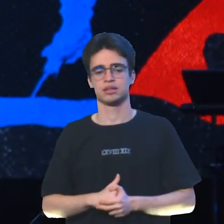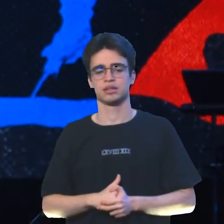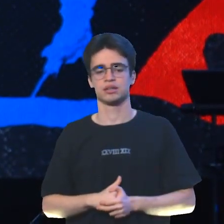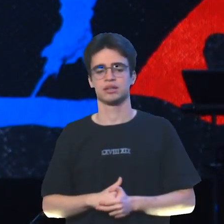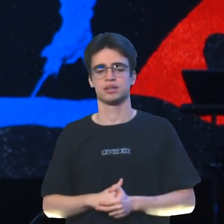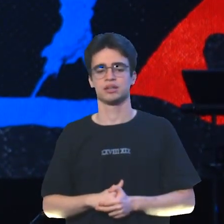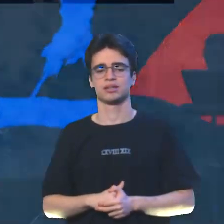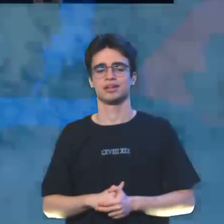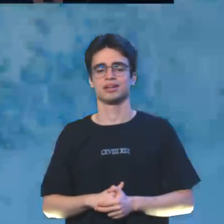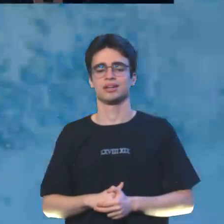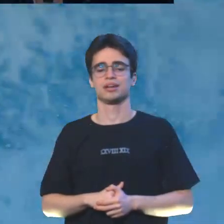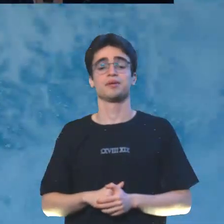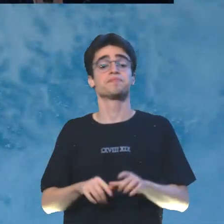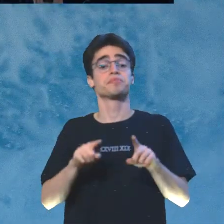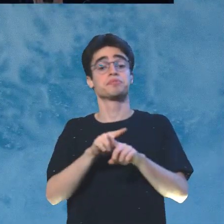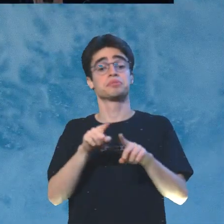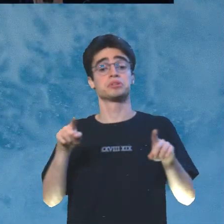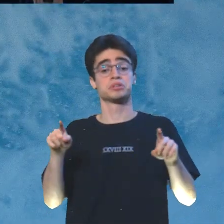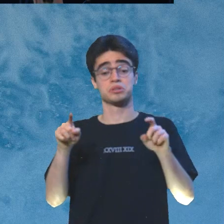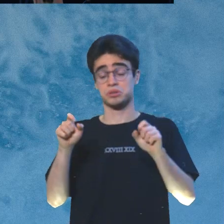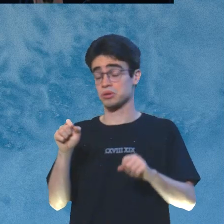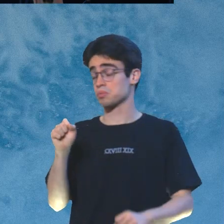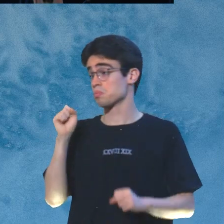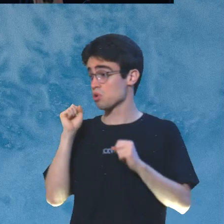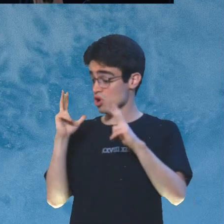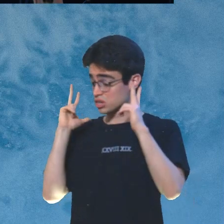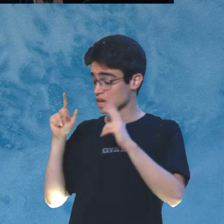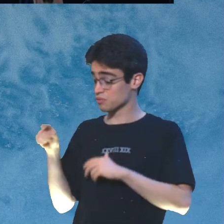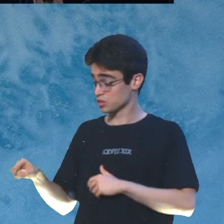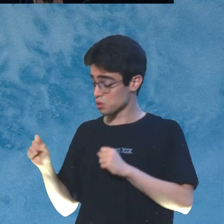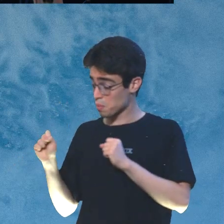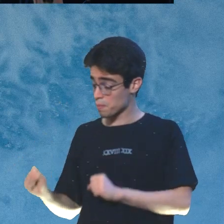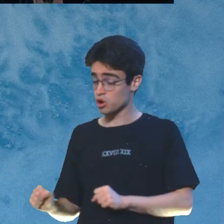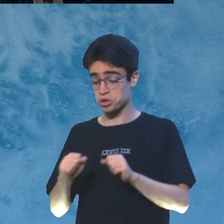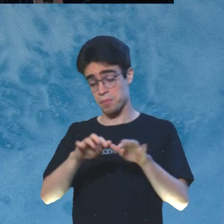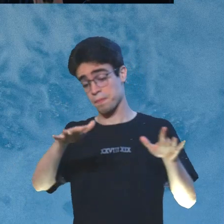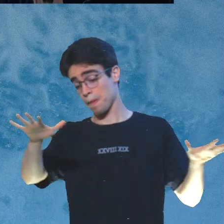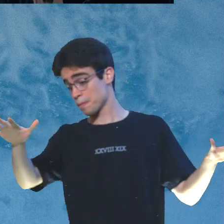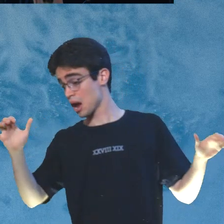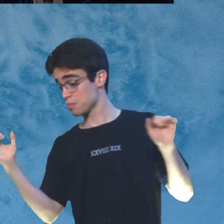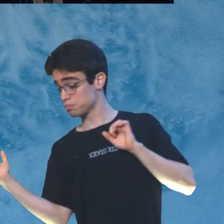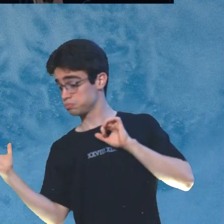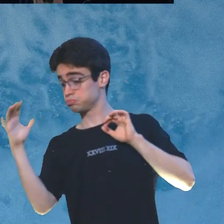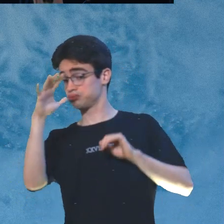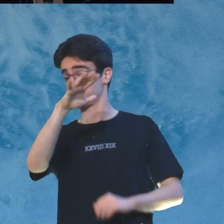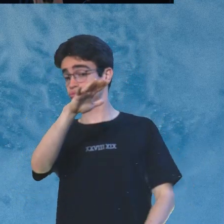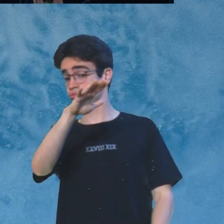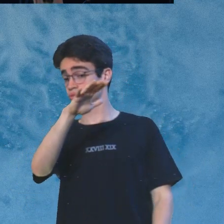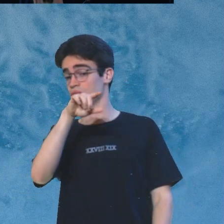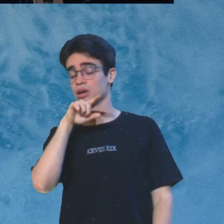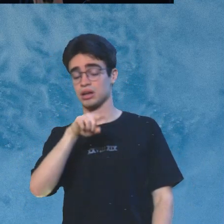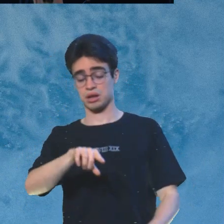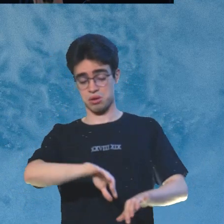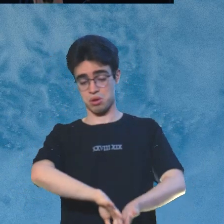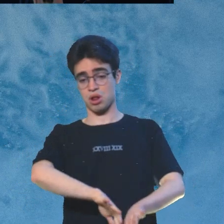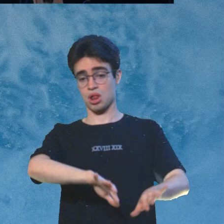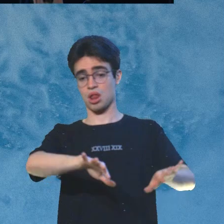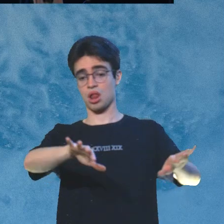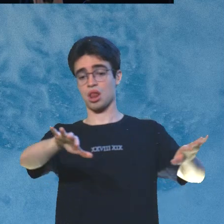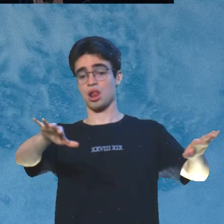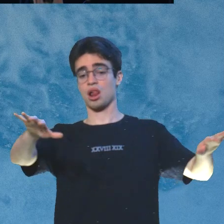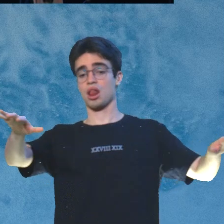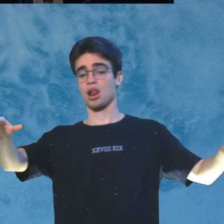erga sua mão sobre o mar e divida-o para que os israelitas possam atravessar pelo mar